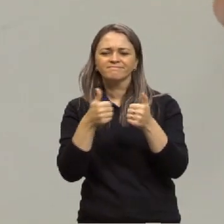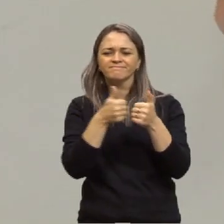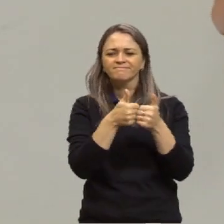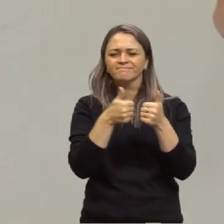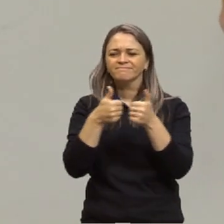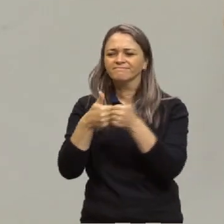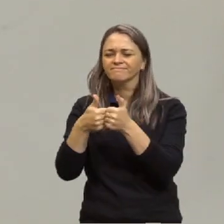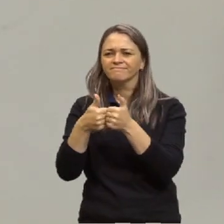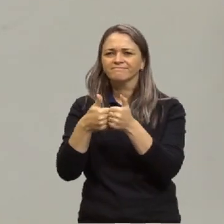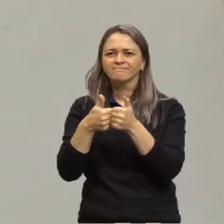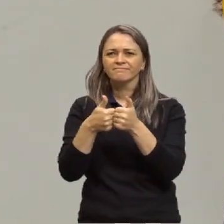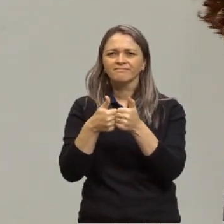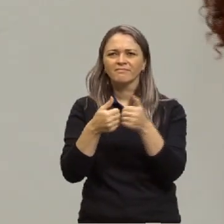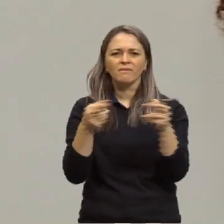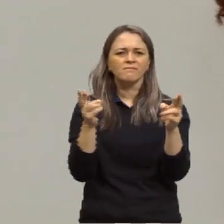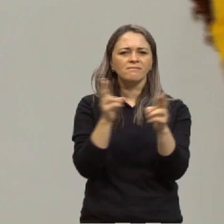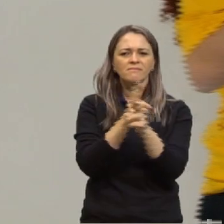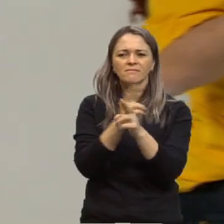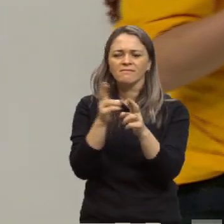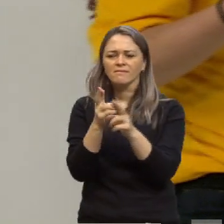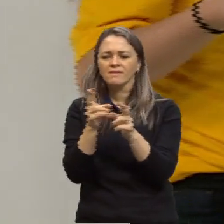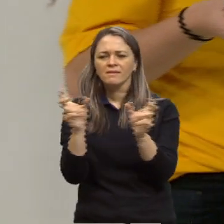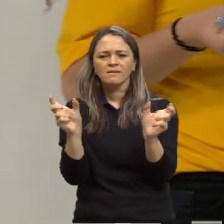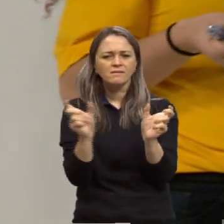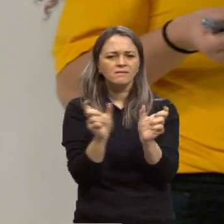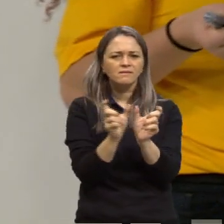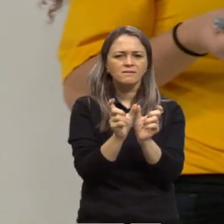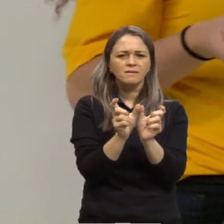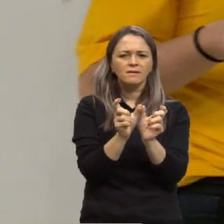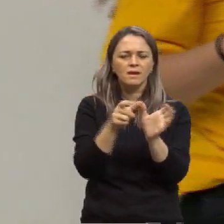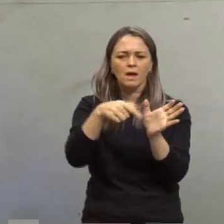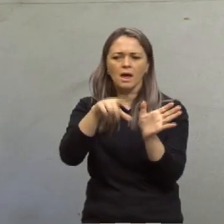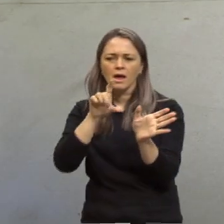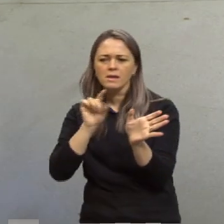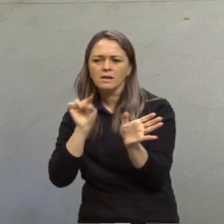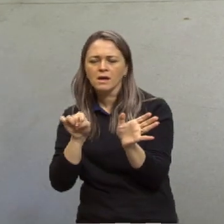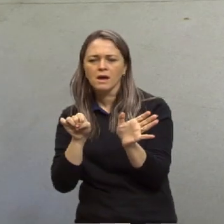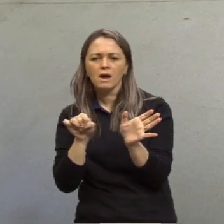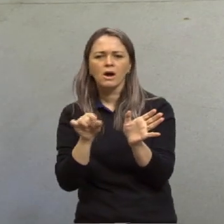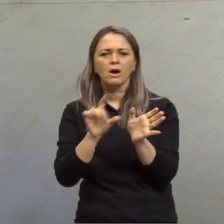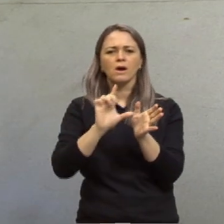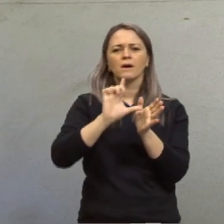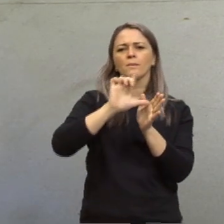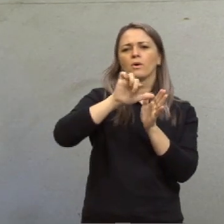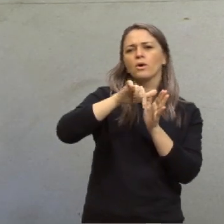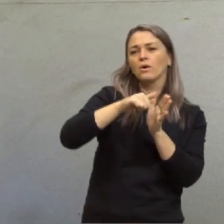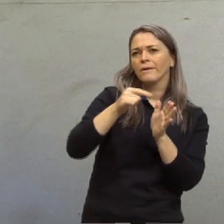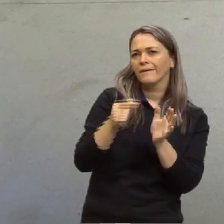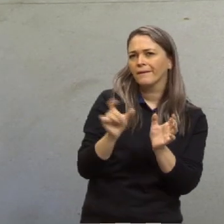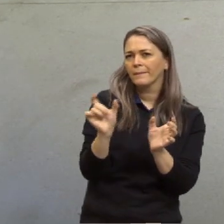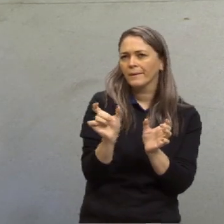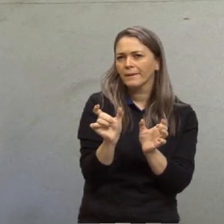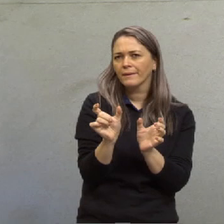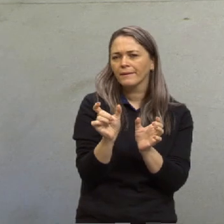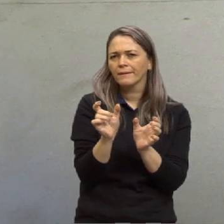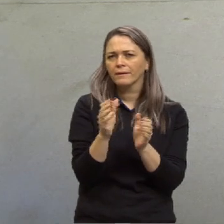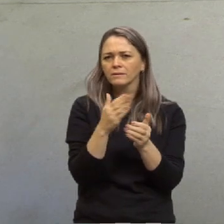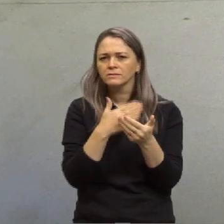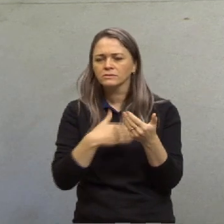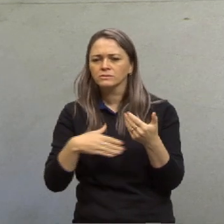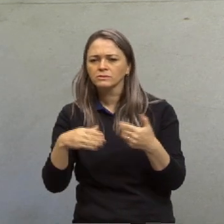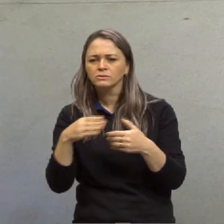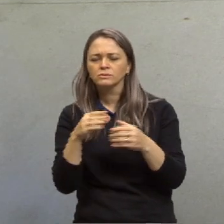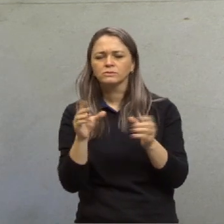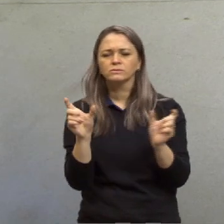Como é que essa palavra se relaciona? Com a palavra anterior, com a palavra que vem depois e com todos os